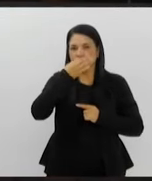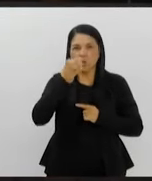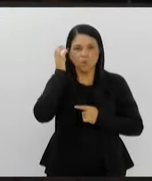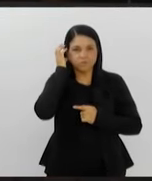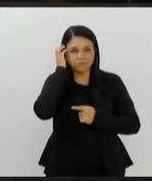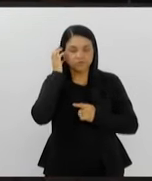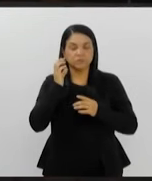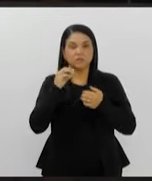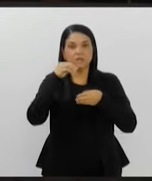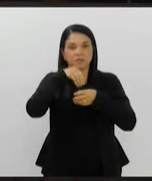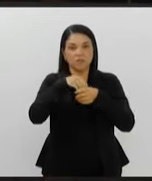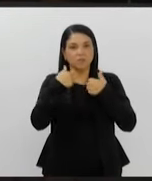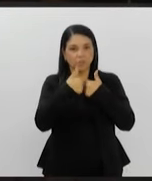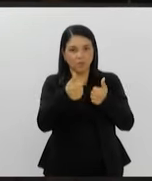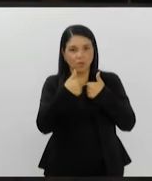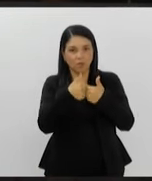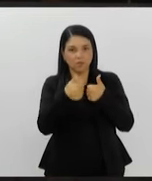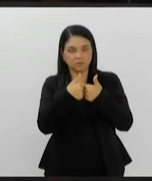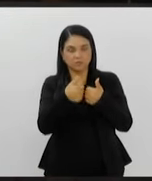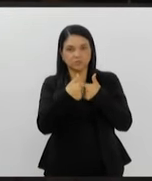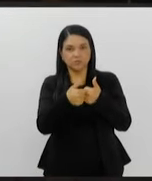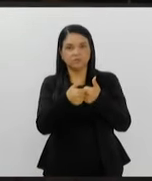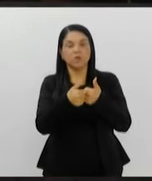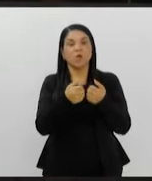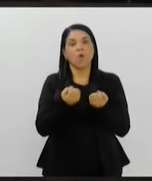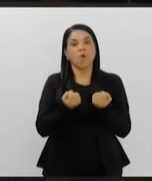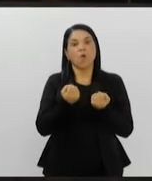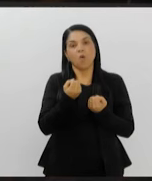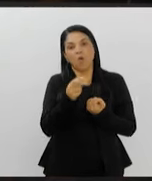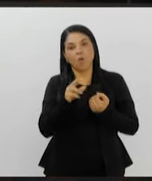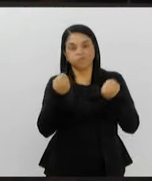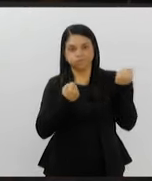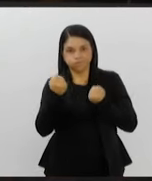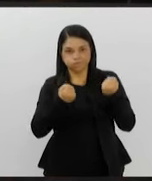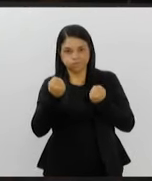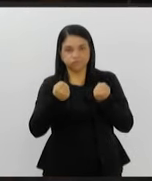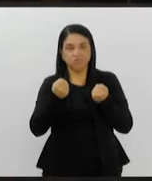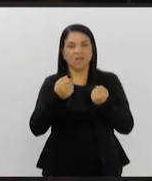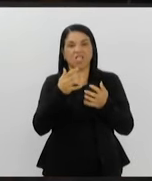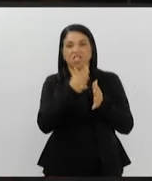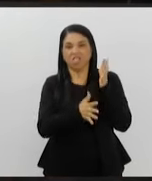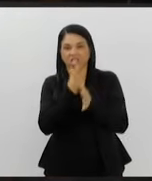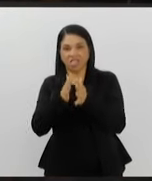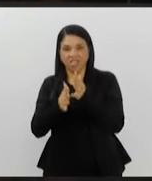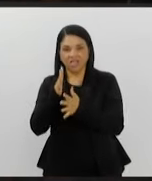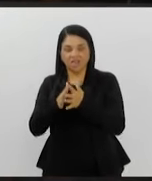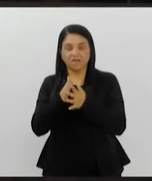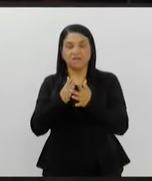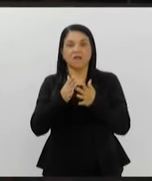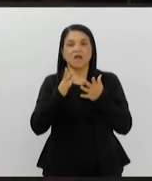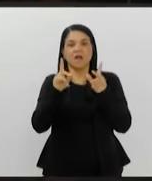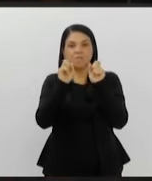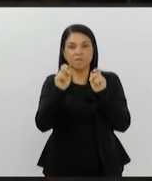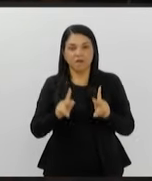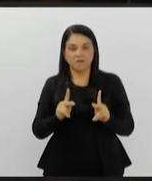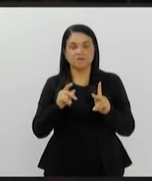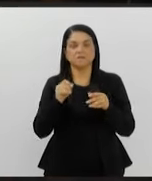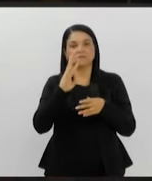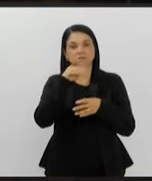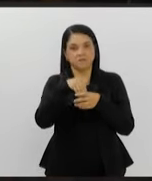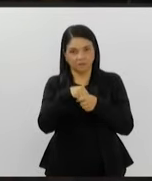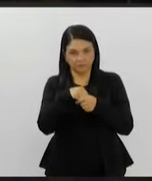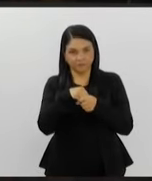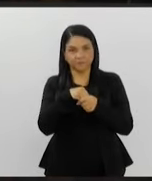veículos automotores com potência capaz de perturbar o trabalho ou sossego alheio na forma que menciona.